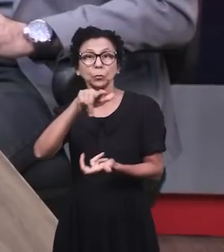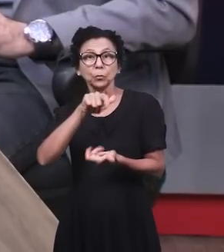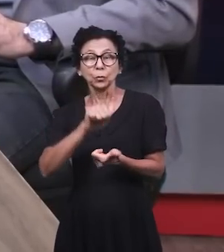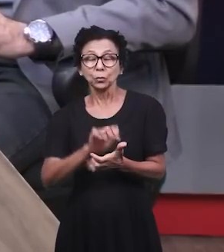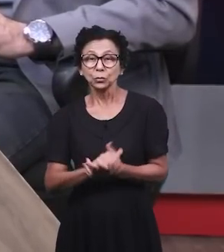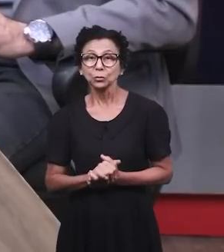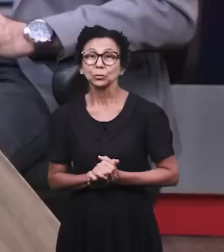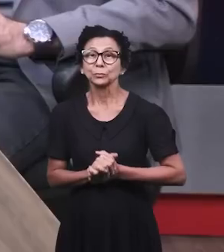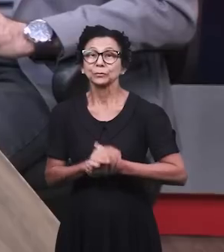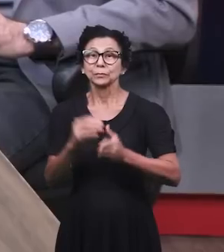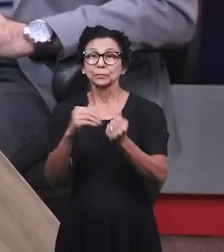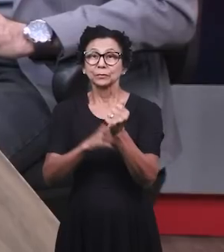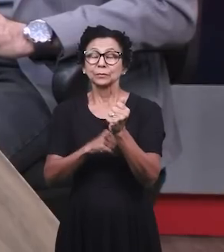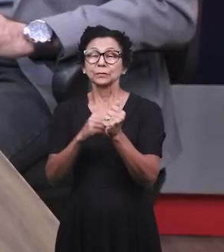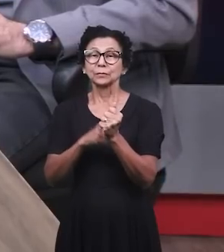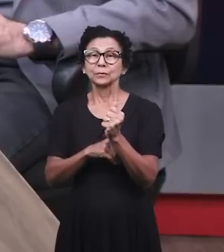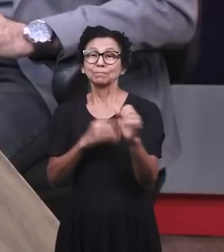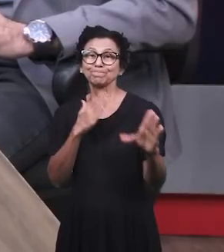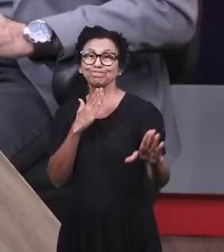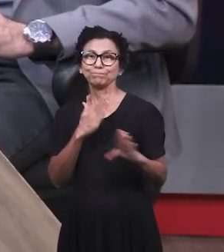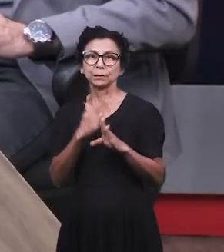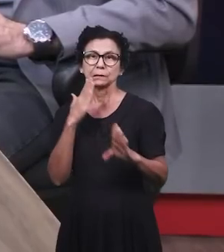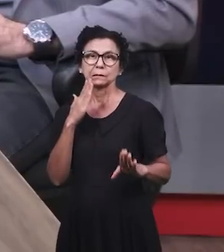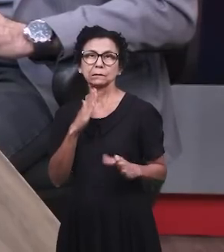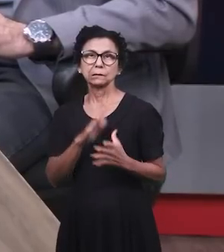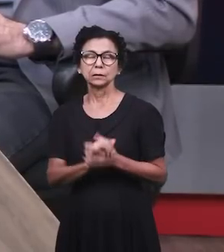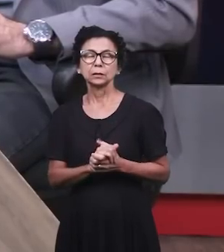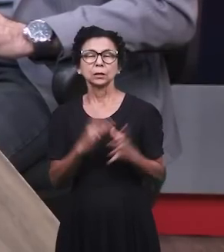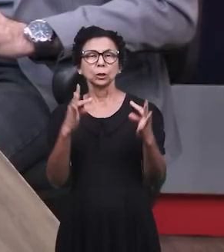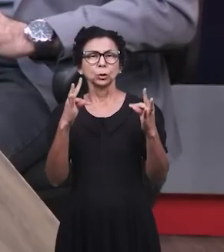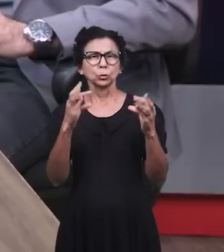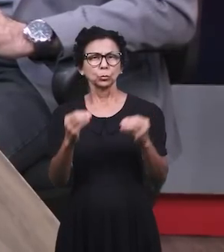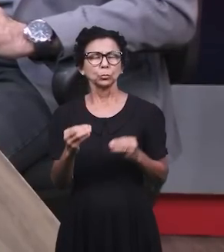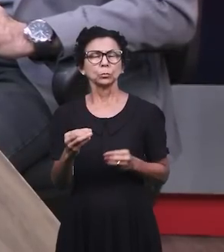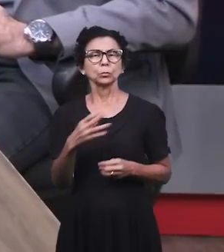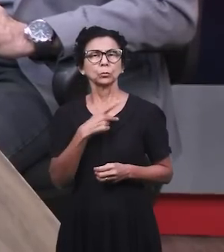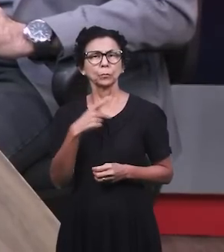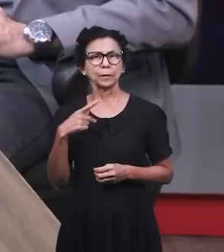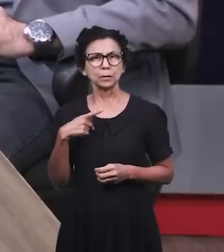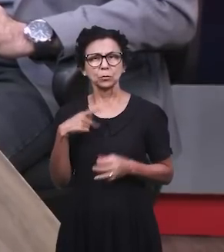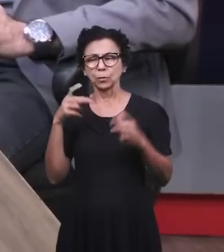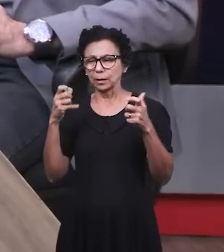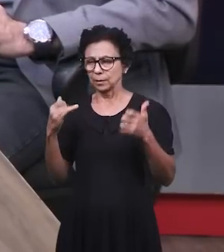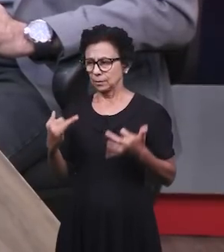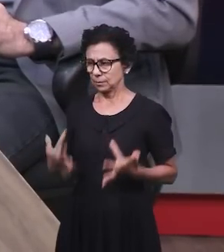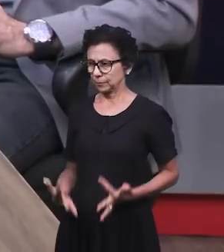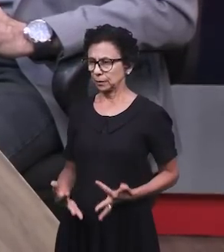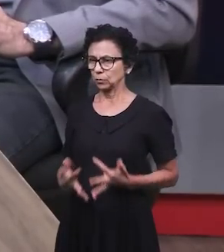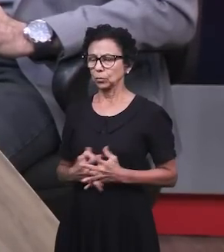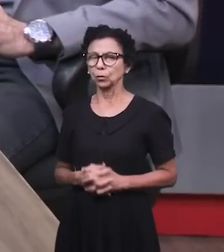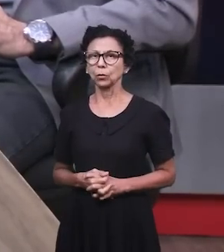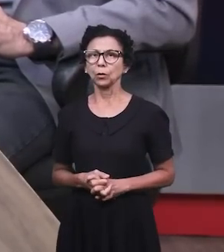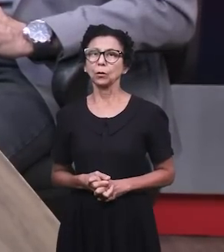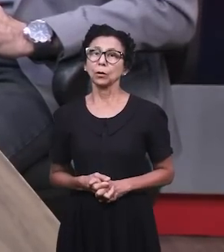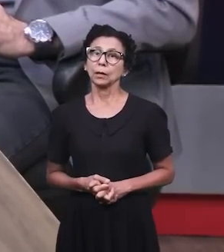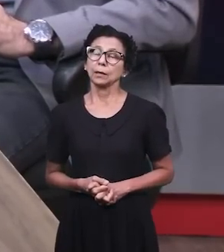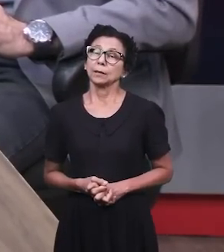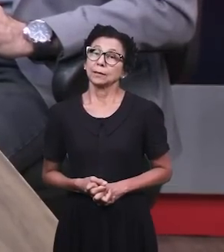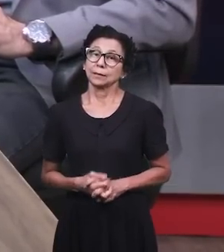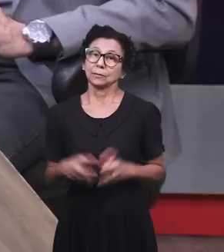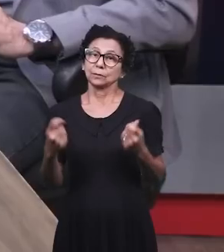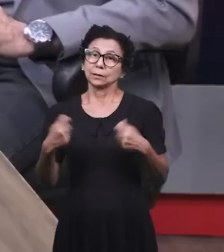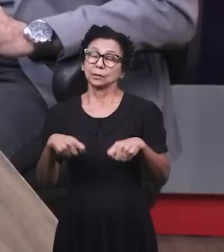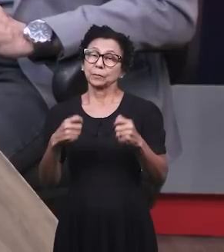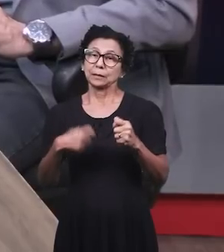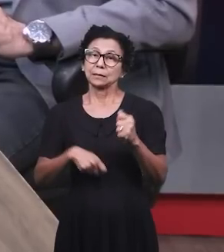segredo aí. Os irmãos reparam o seguinte, que toda essa criptografia que o pastor Marcos está falando depende de você ter acesso a uma